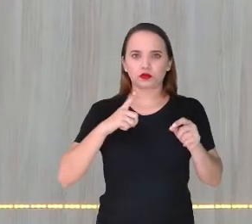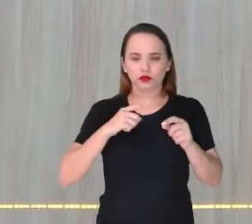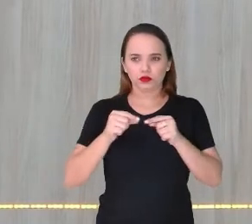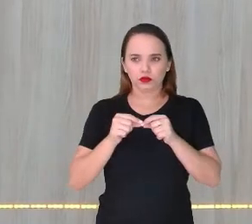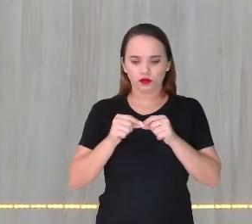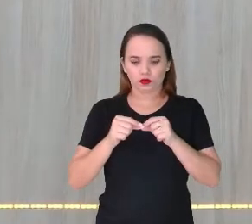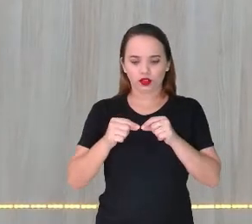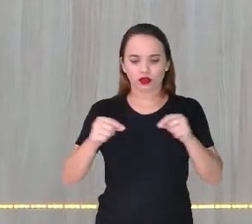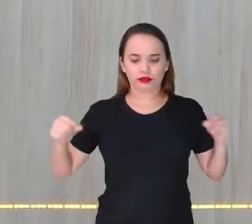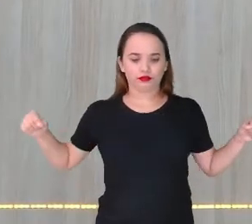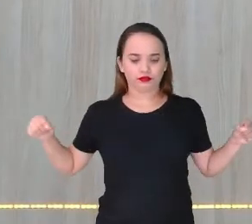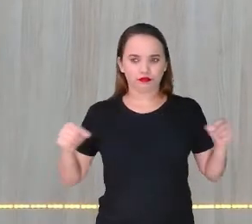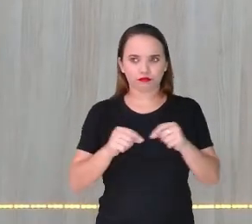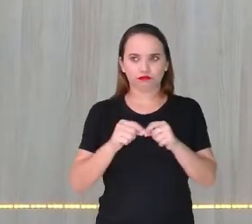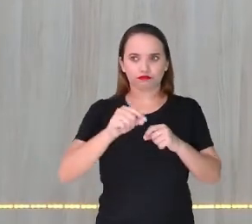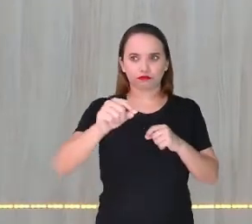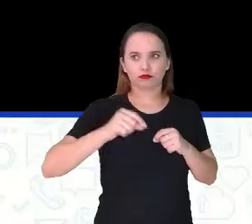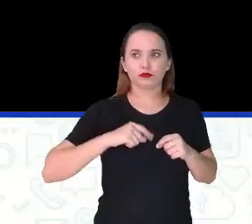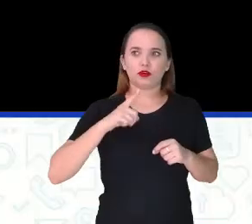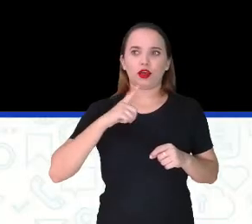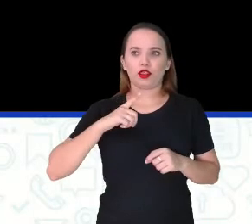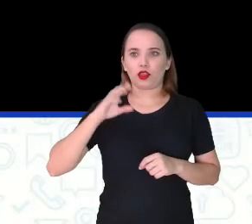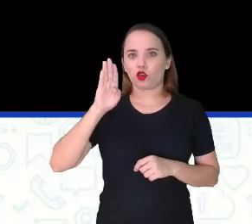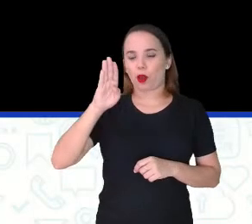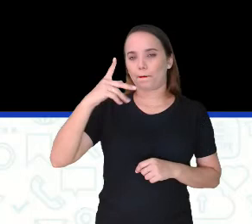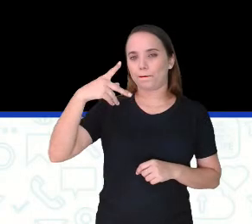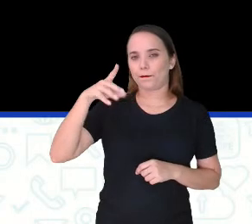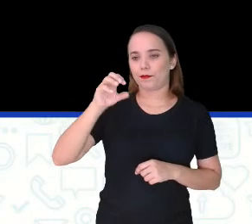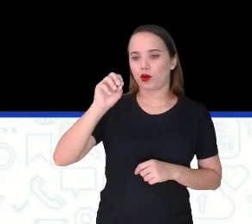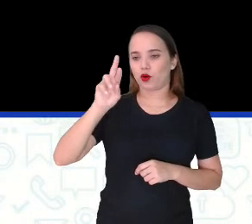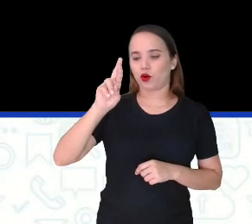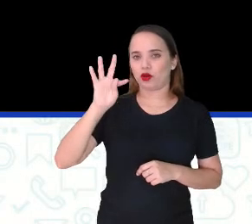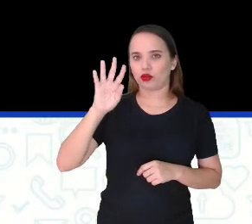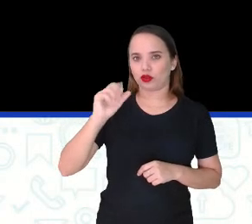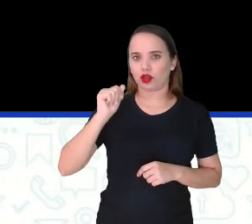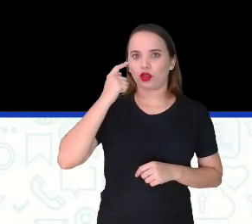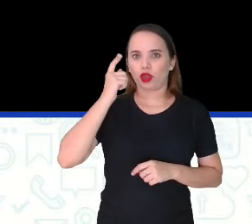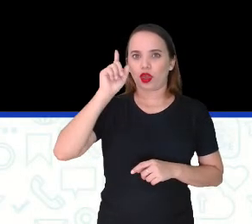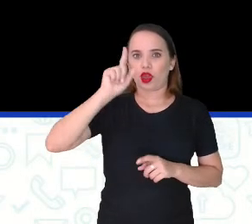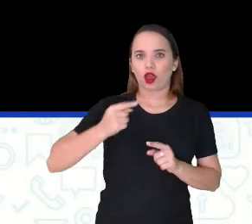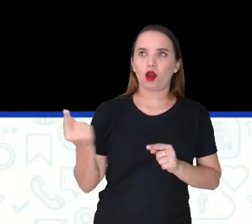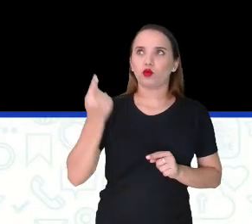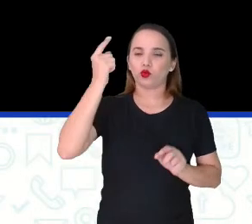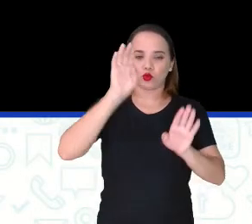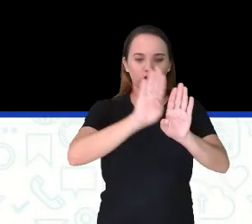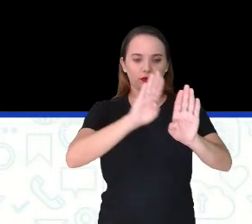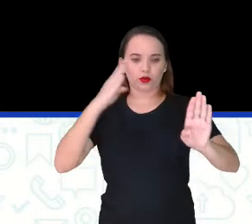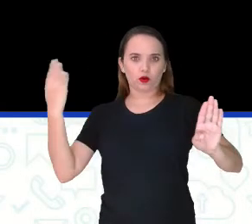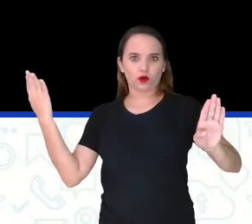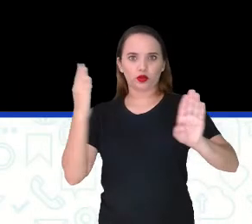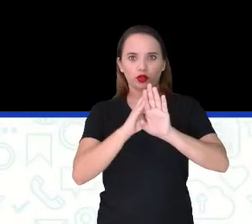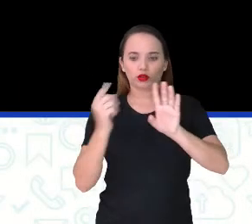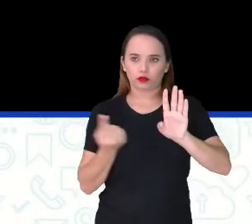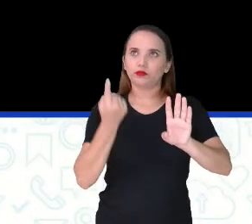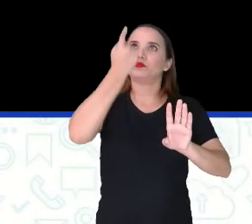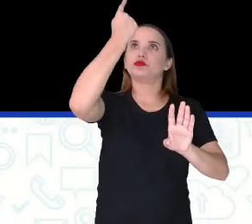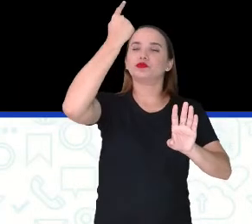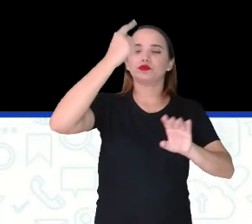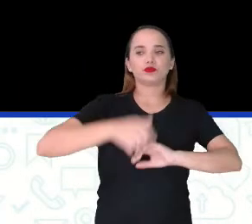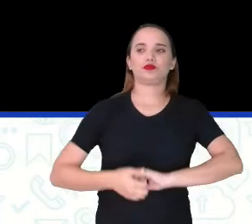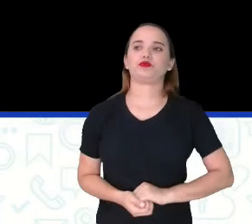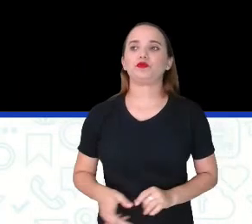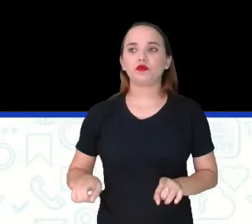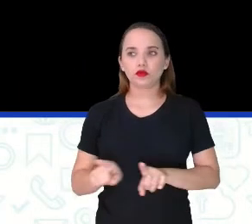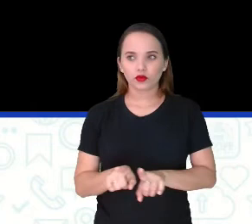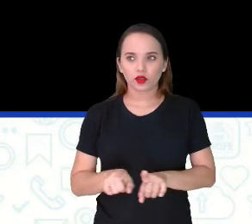forma. Tem o plano de porta, né? A porta a gente tem lá a altura, né? Então ele considerou isso. E tem o plano